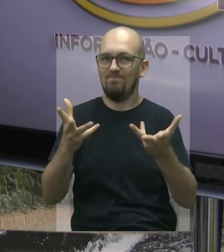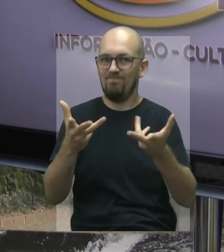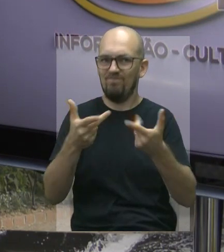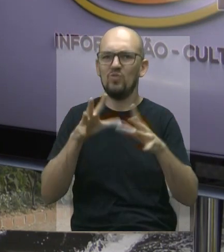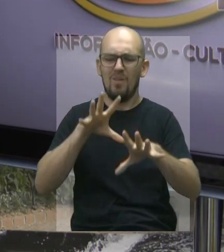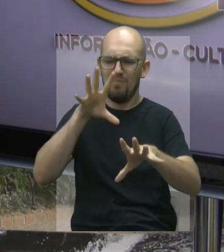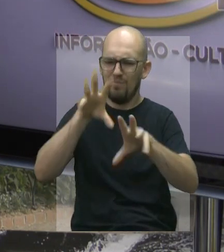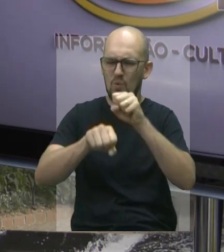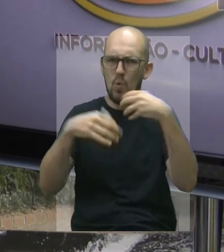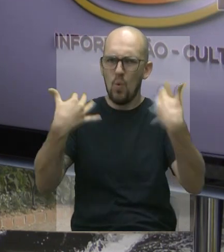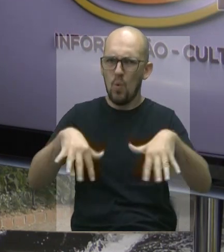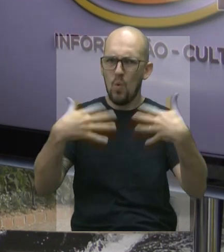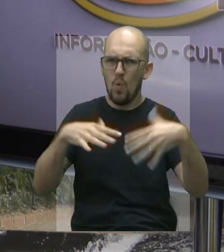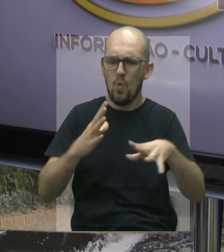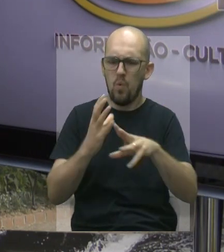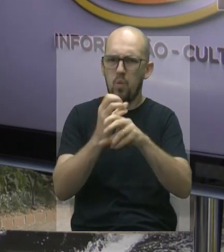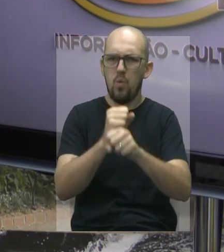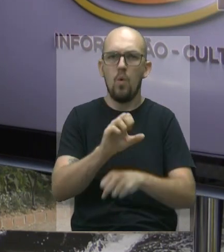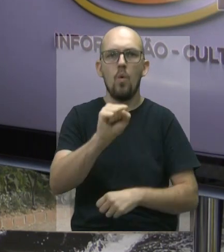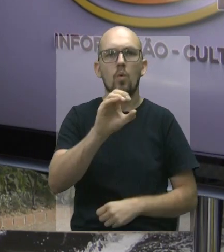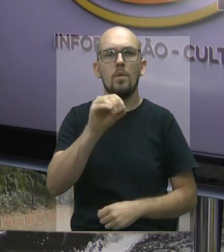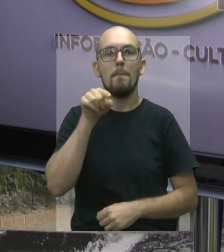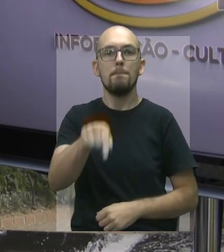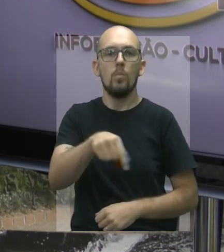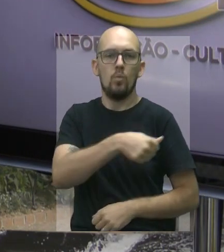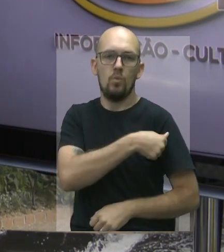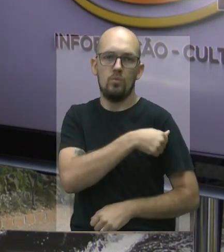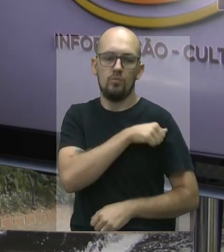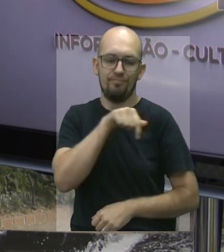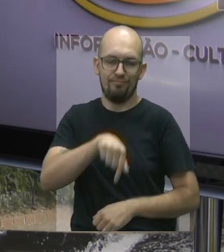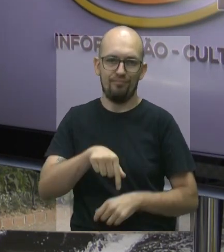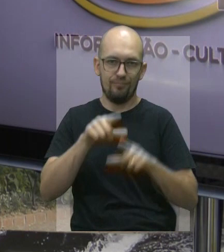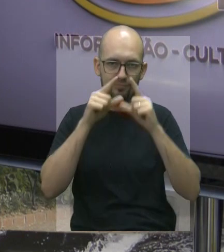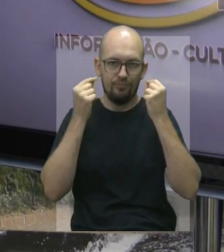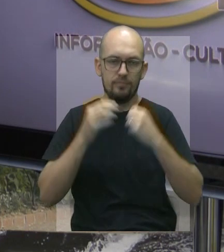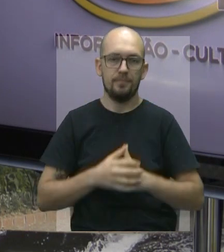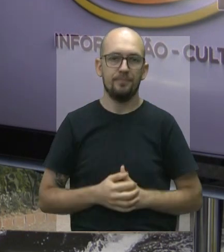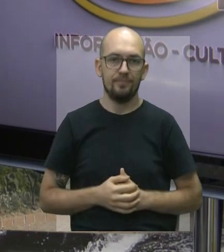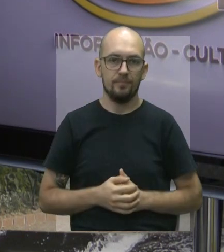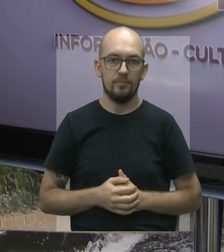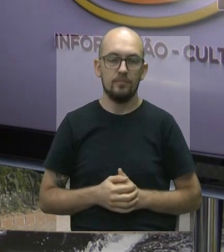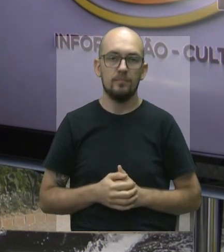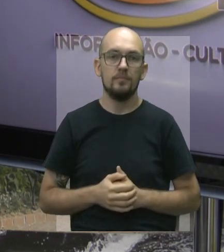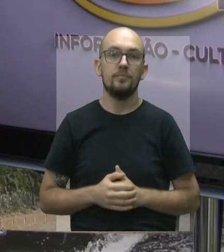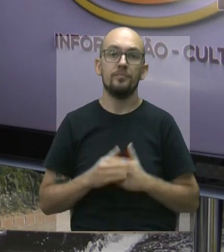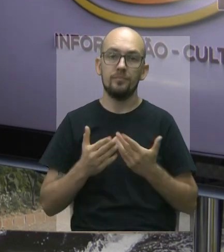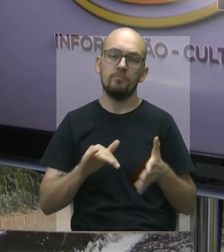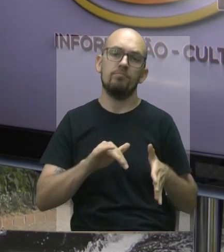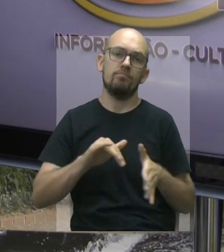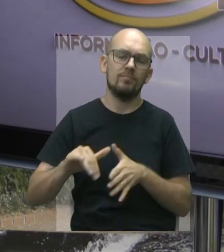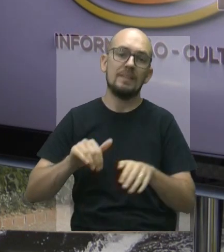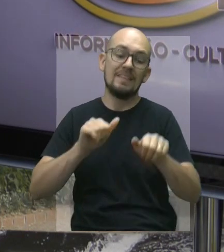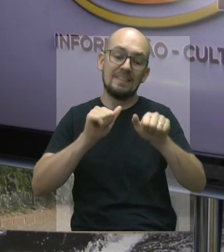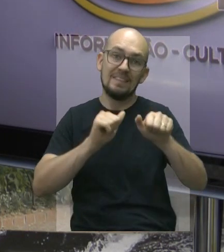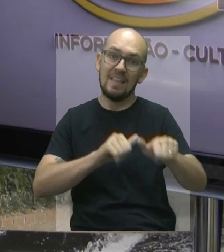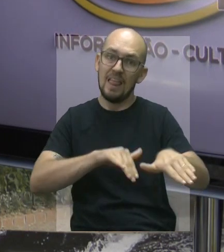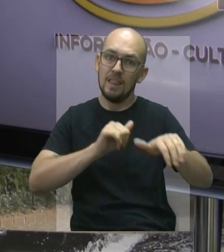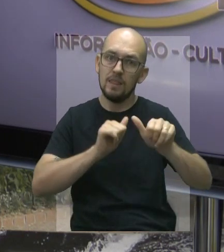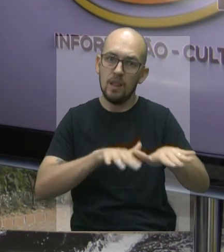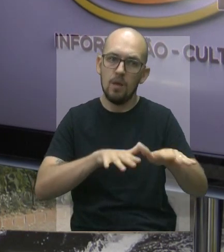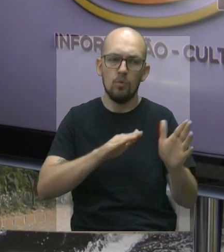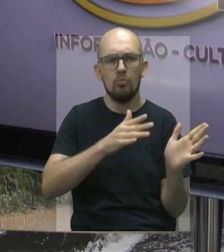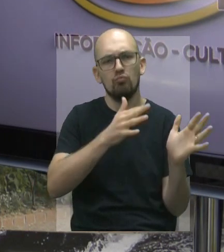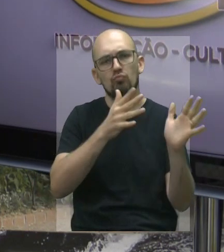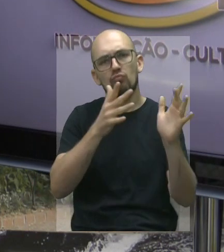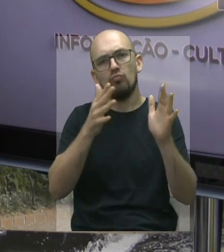de 80 mil alunos aqui na região de Jaú. Olha, a gente está no finalzinho do mês de setembro e setembro é o mês